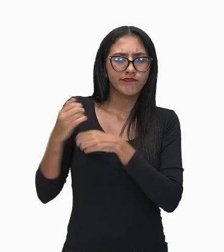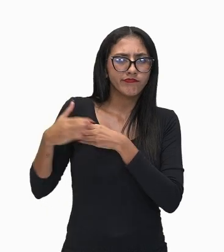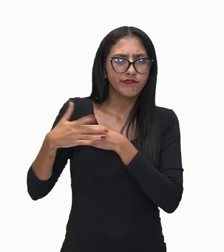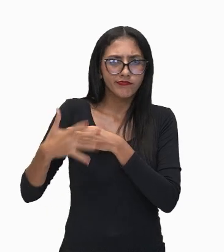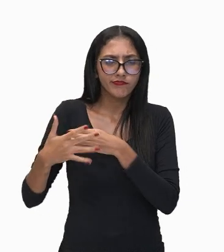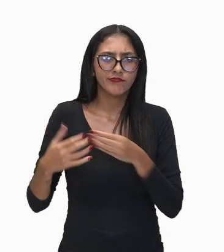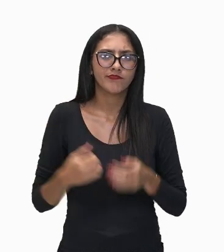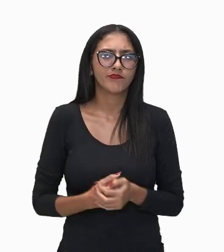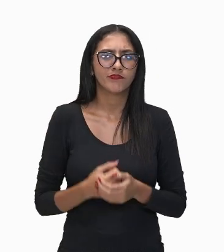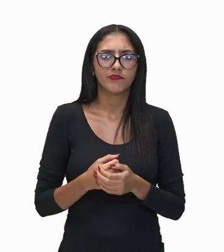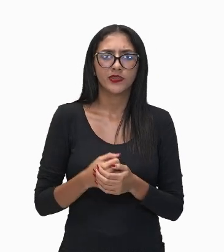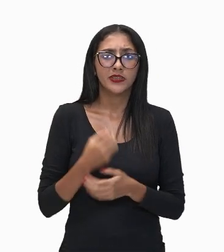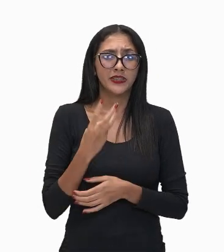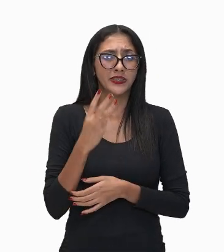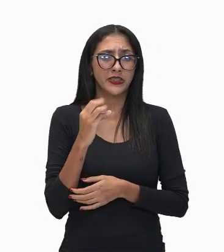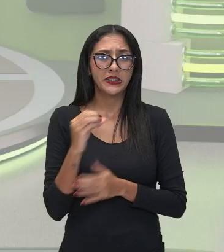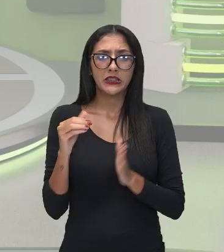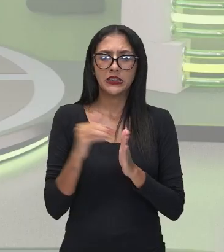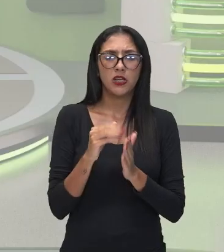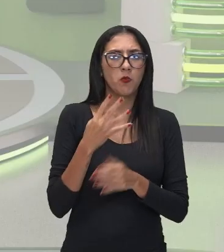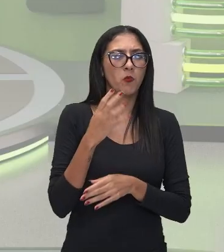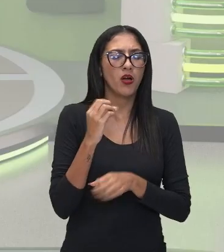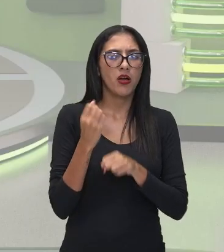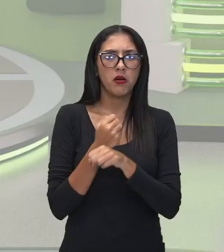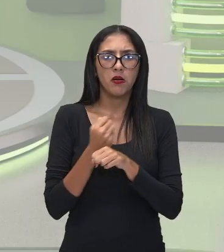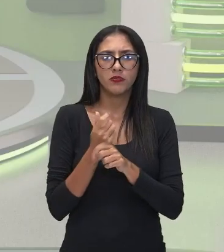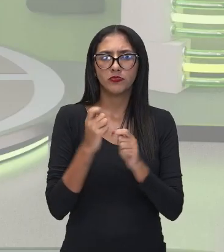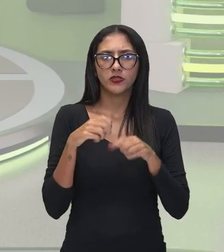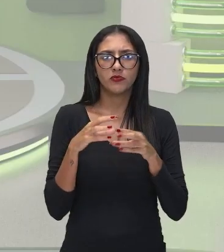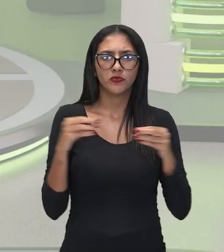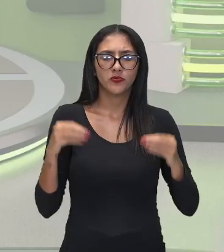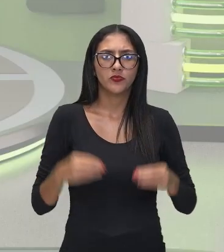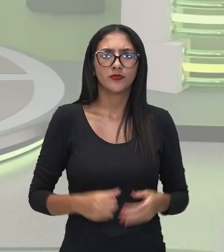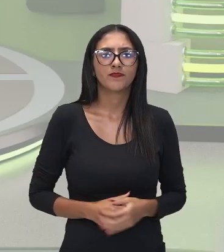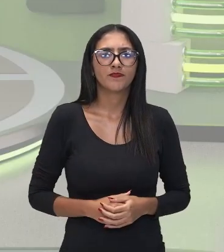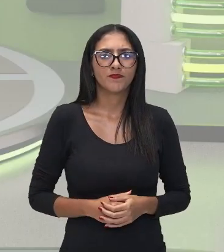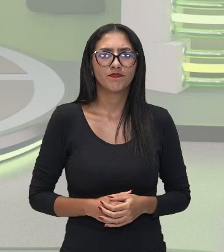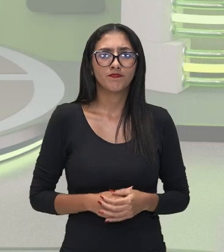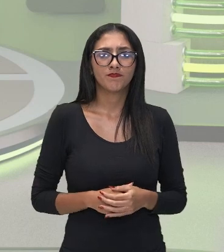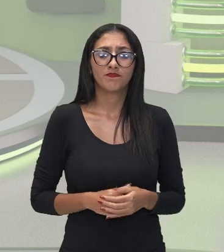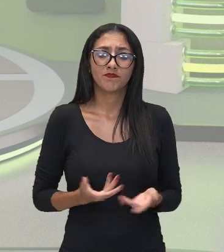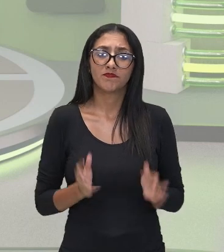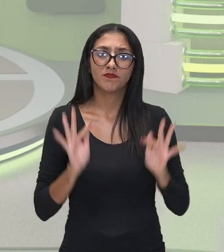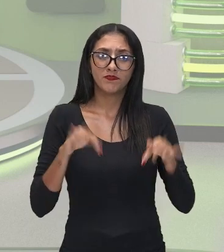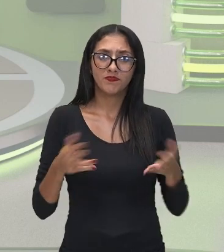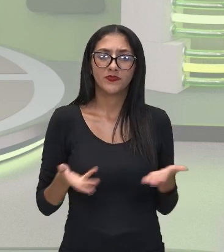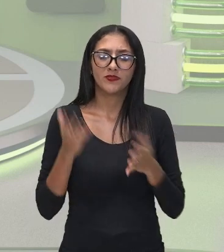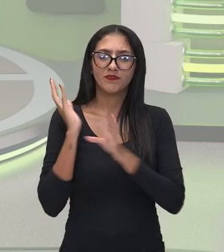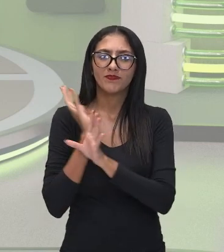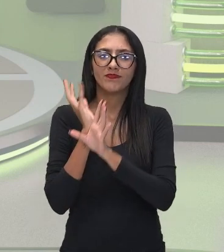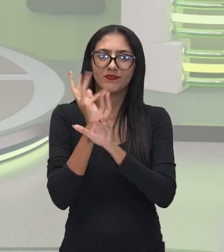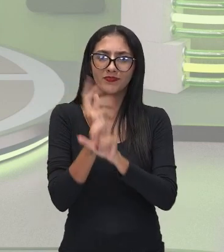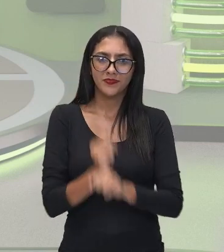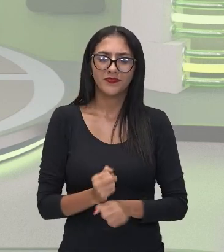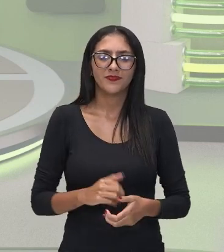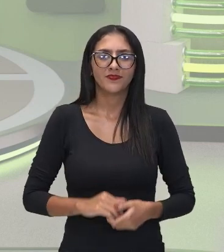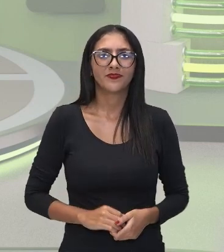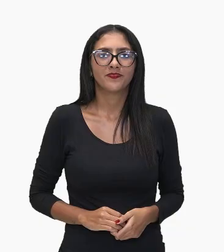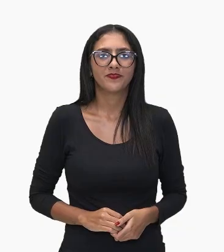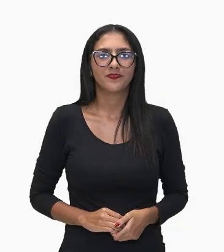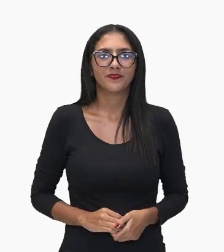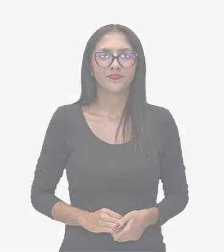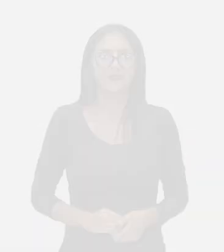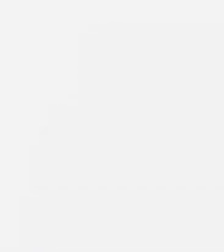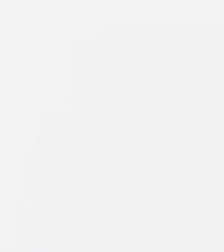a 40 anos. E assim eu encerro a nossa revisão de hoje.